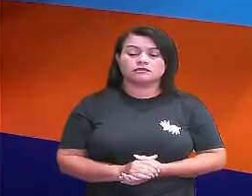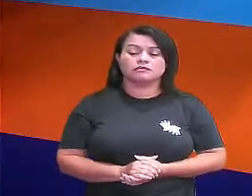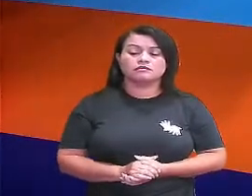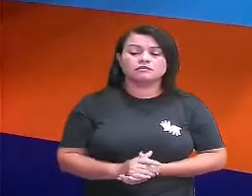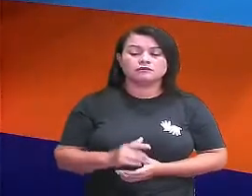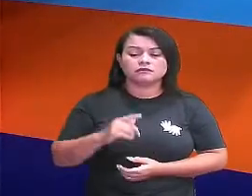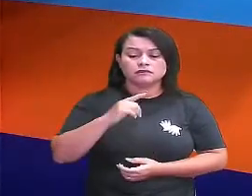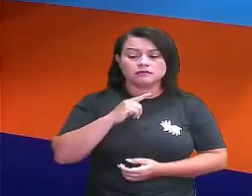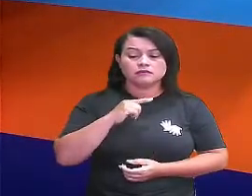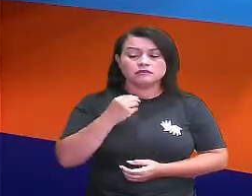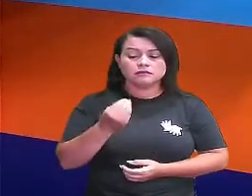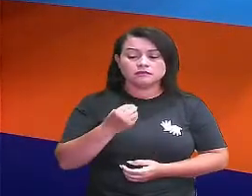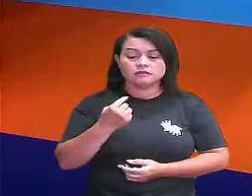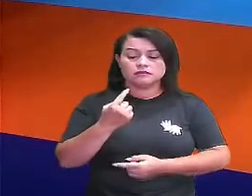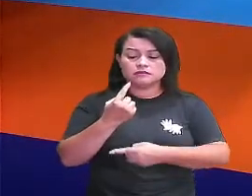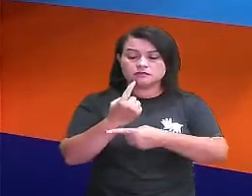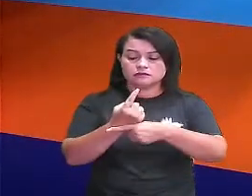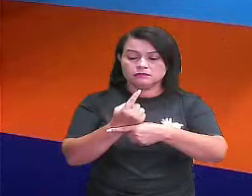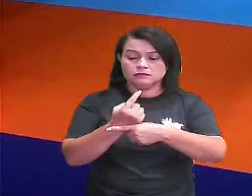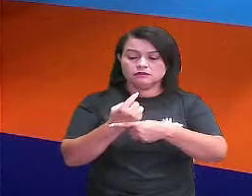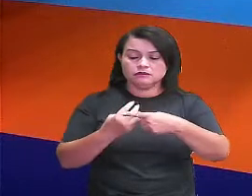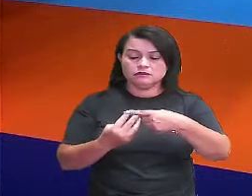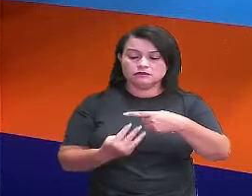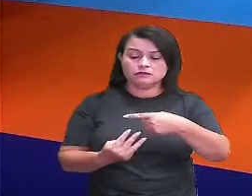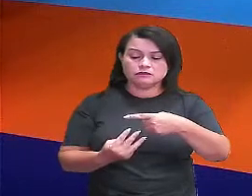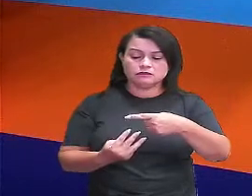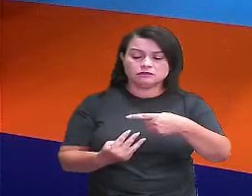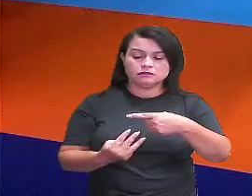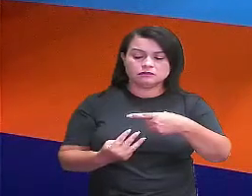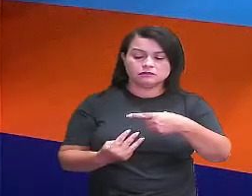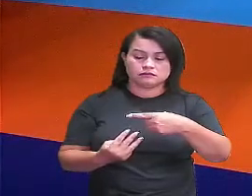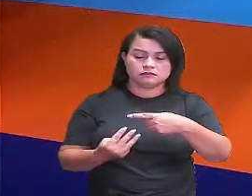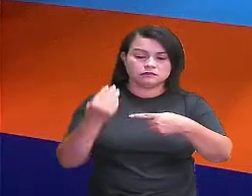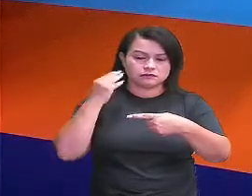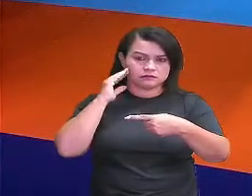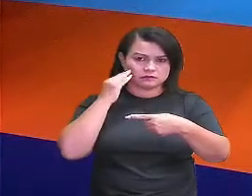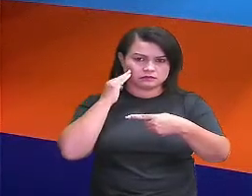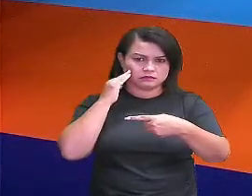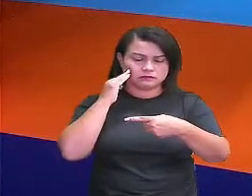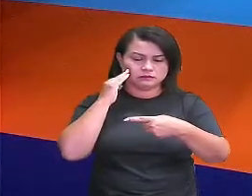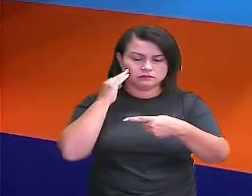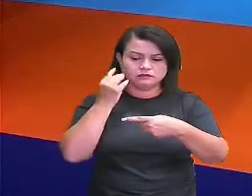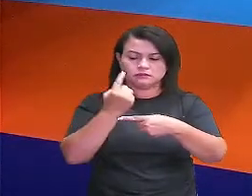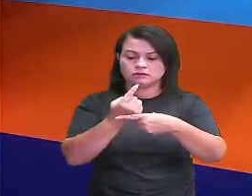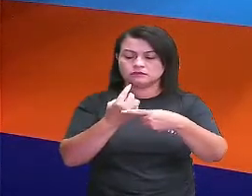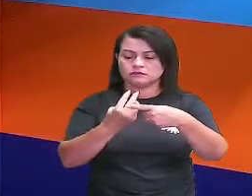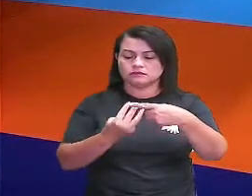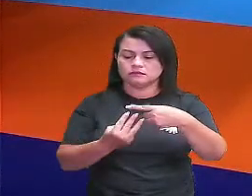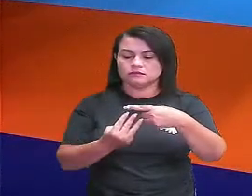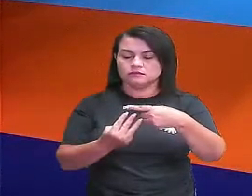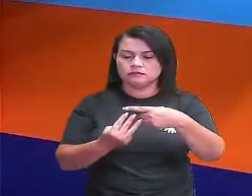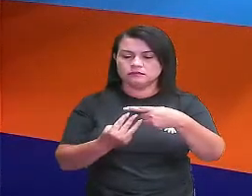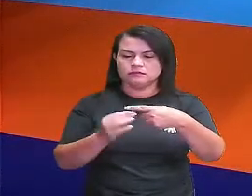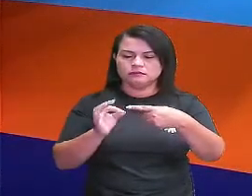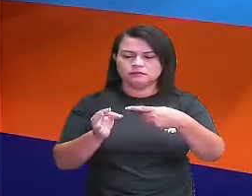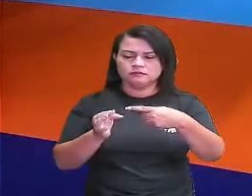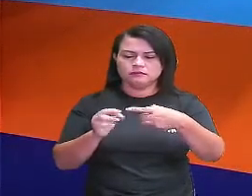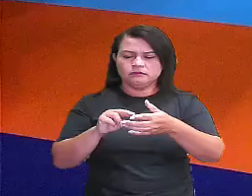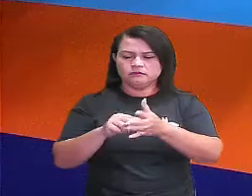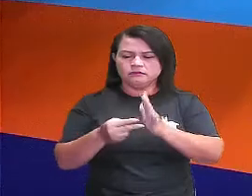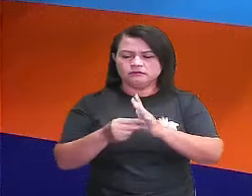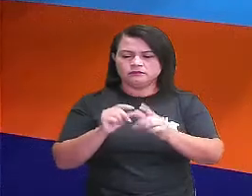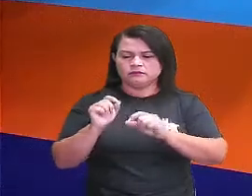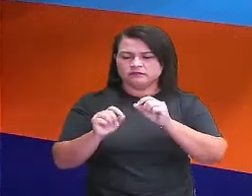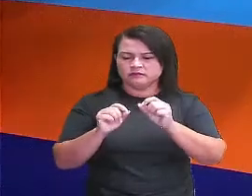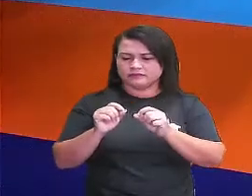1/3. Então, eu vou ter 1/3, que é 1/3, tá certo? E aqui